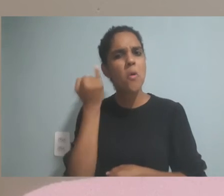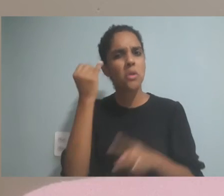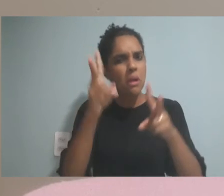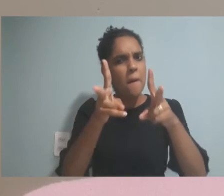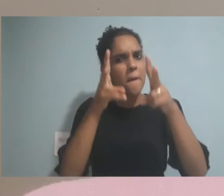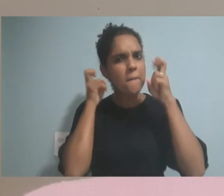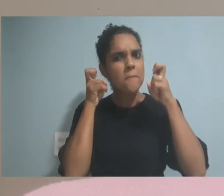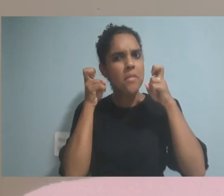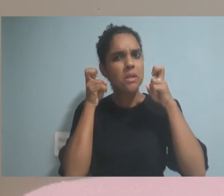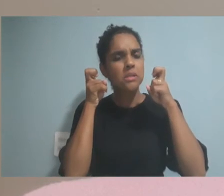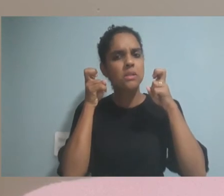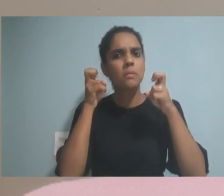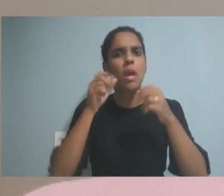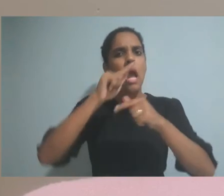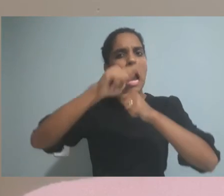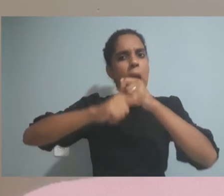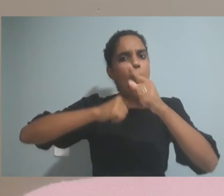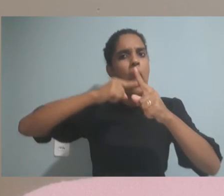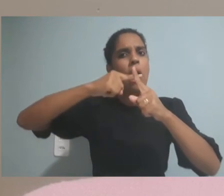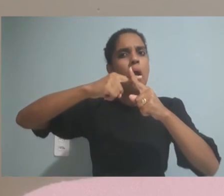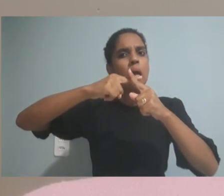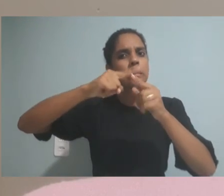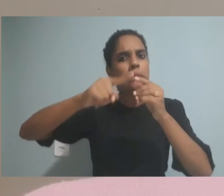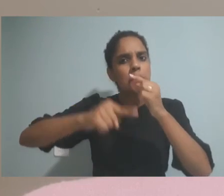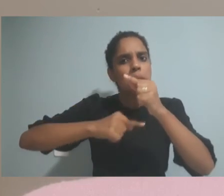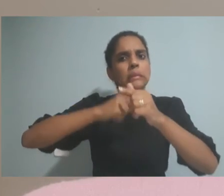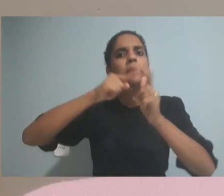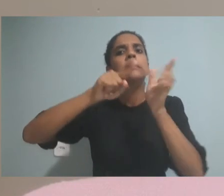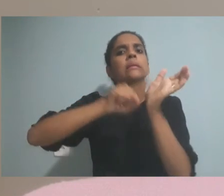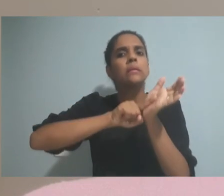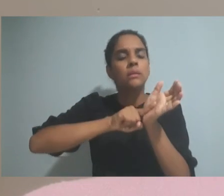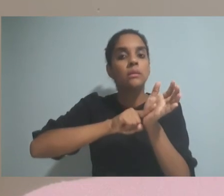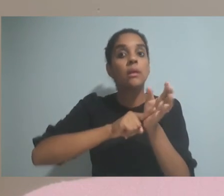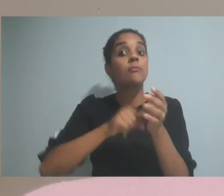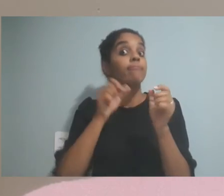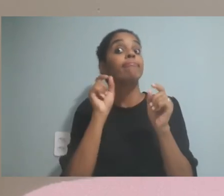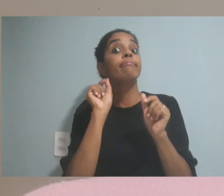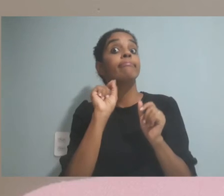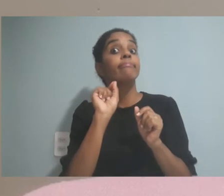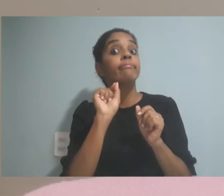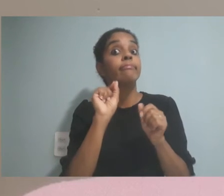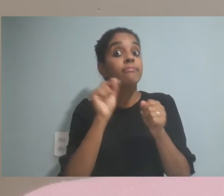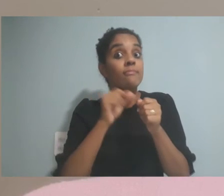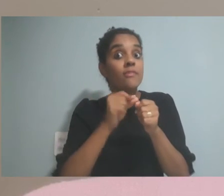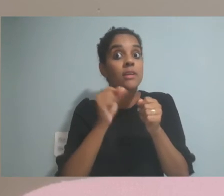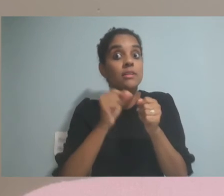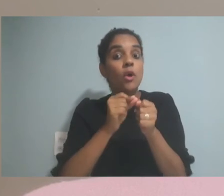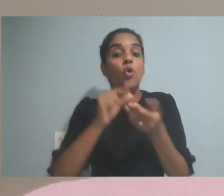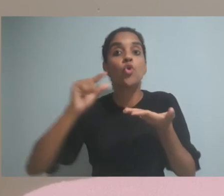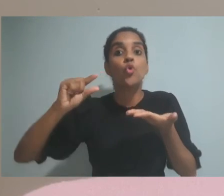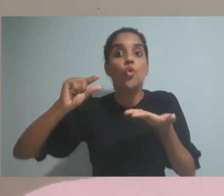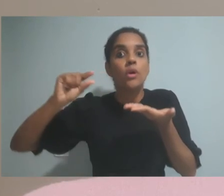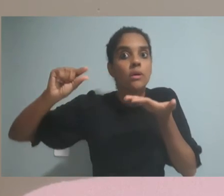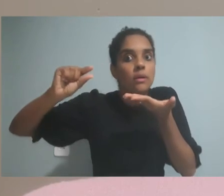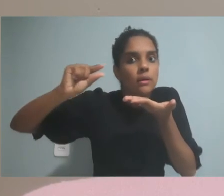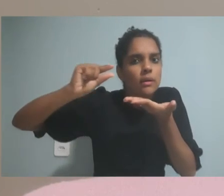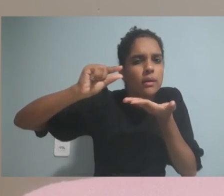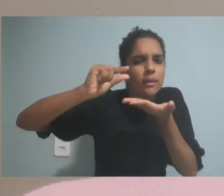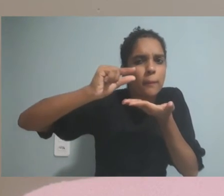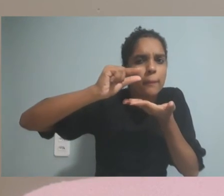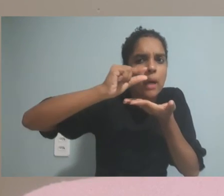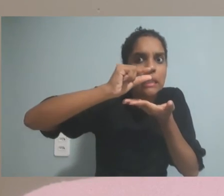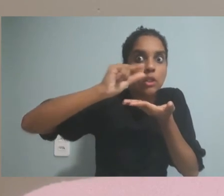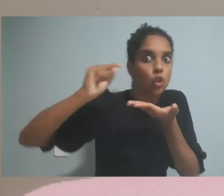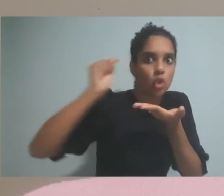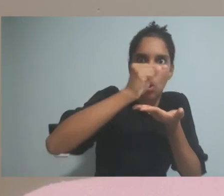Outra observação importante é que para as cargas ficarem polarizadas, devemos aproximar o canudo